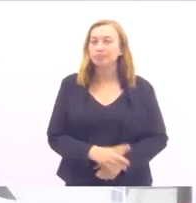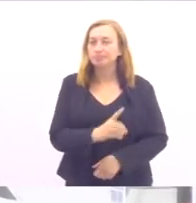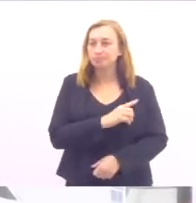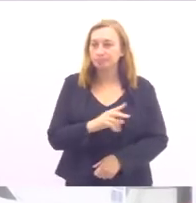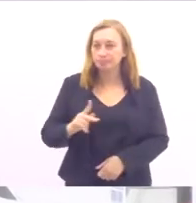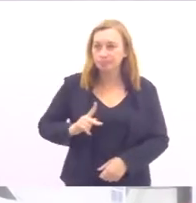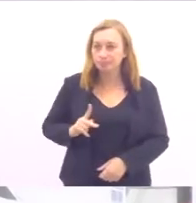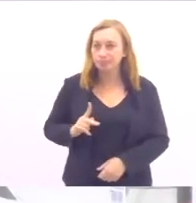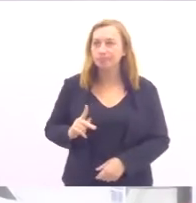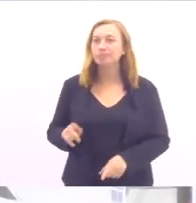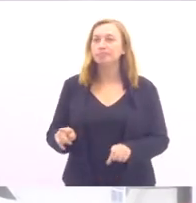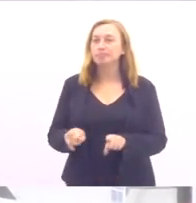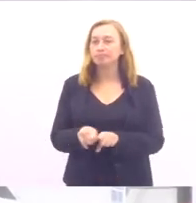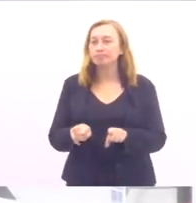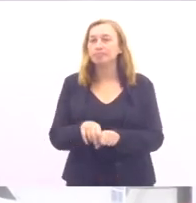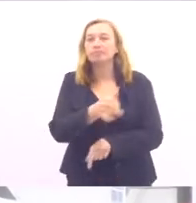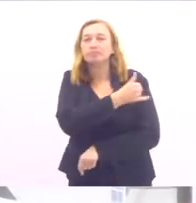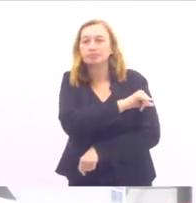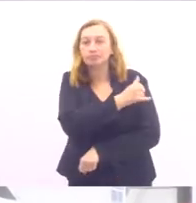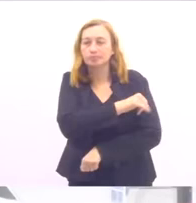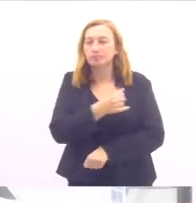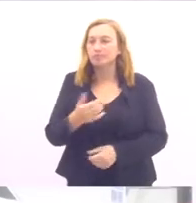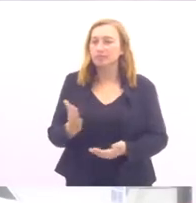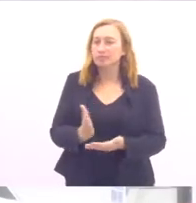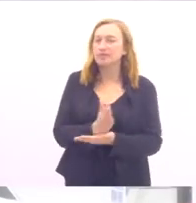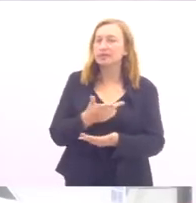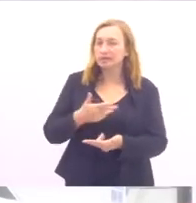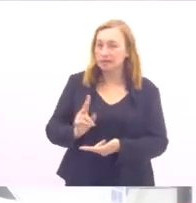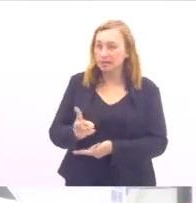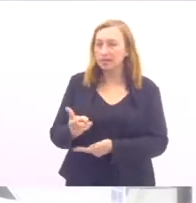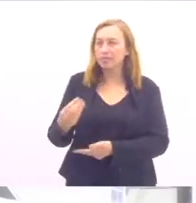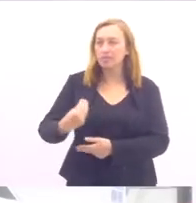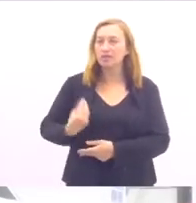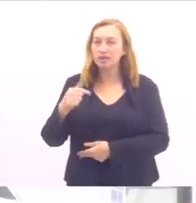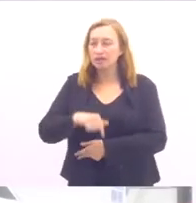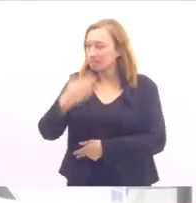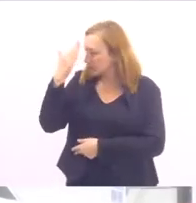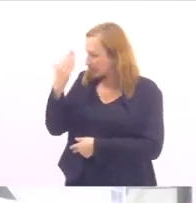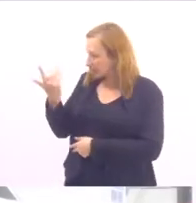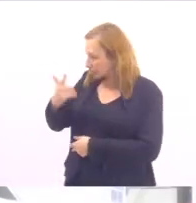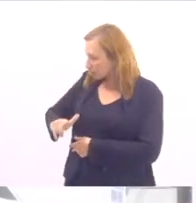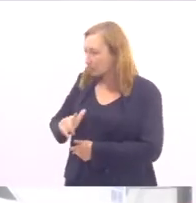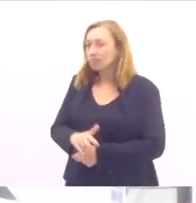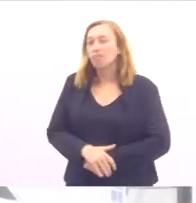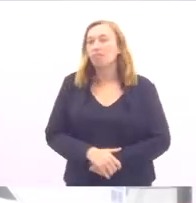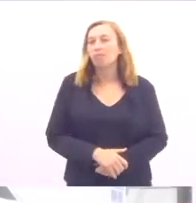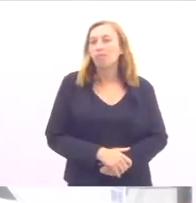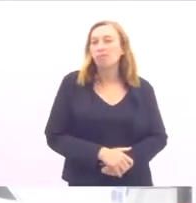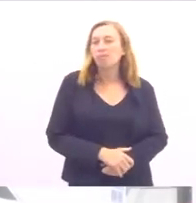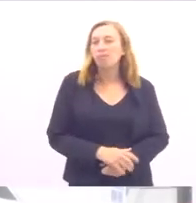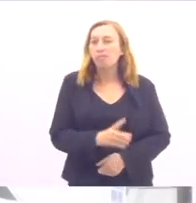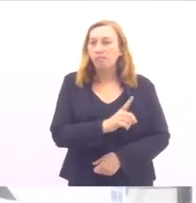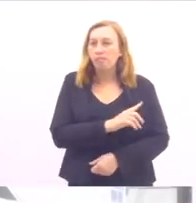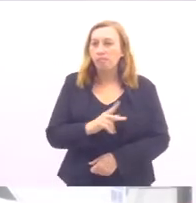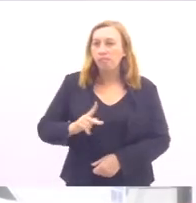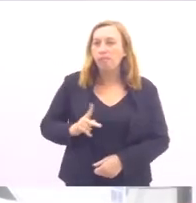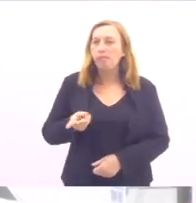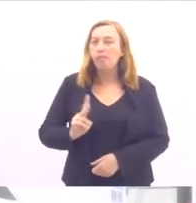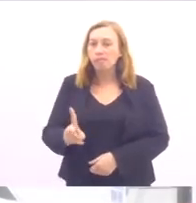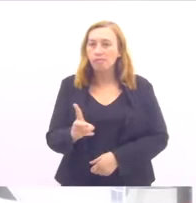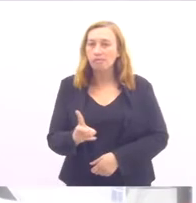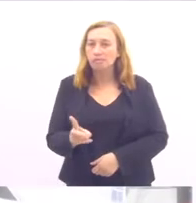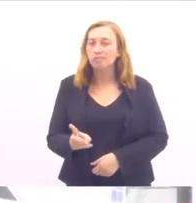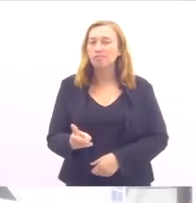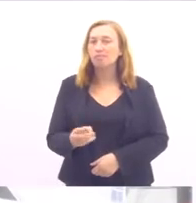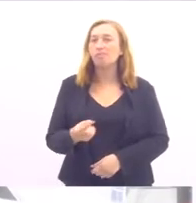Defensoria Pública do Rio de Janeiro, também muitas vezes presente. Obrigado mais uma vez. Aliás, a Defensoria sempre nas boas